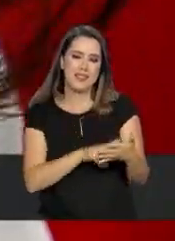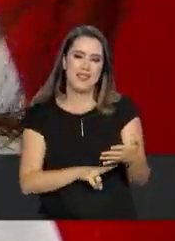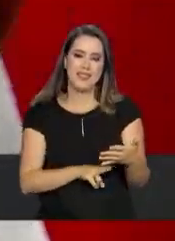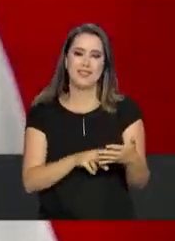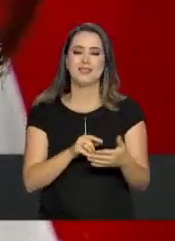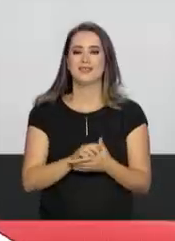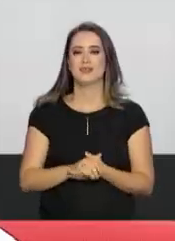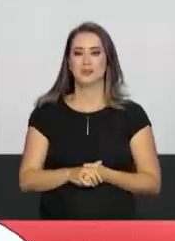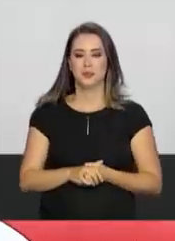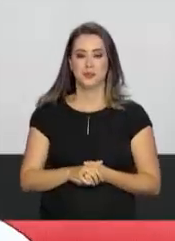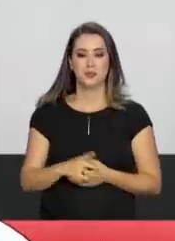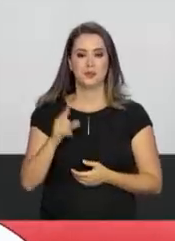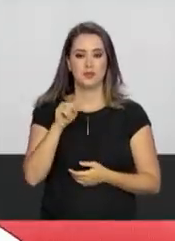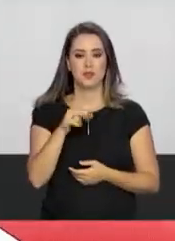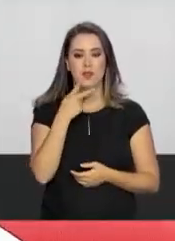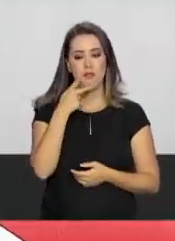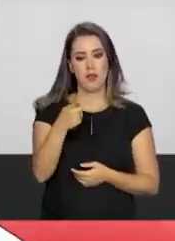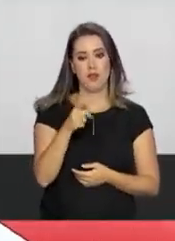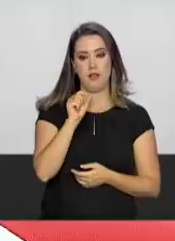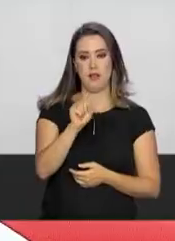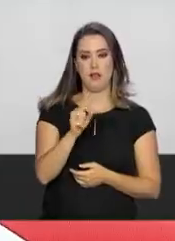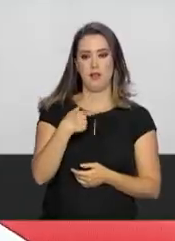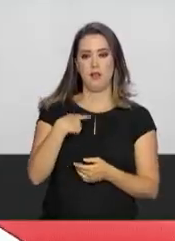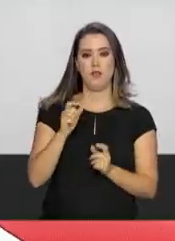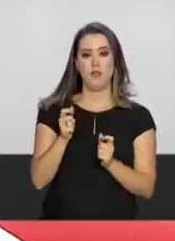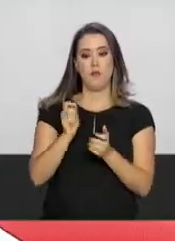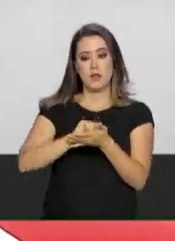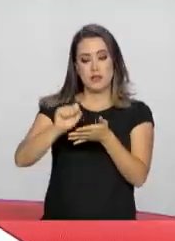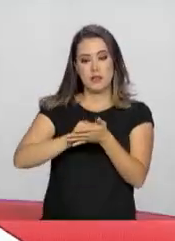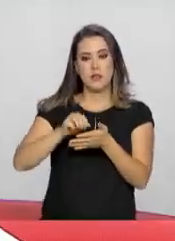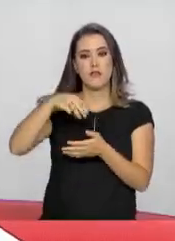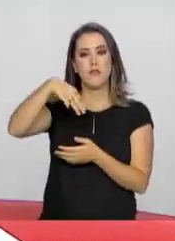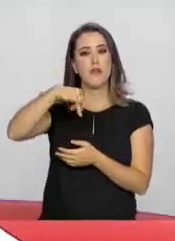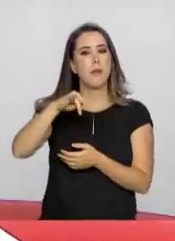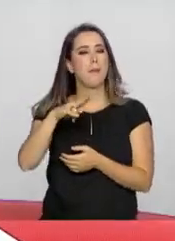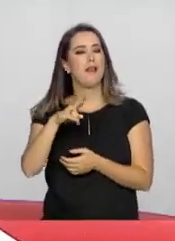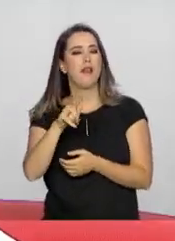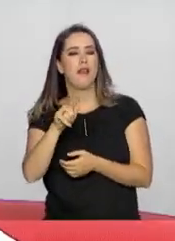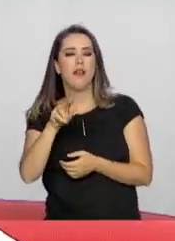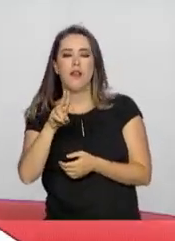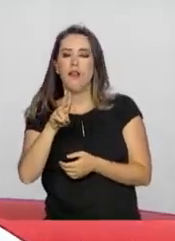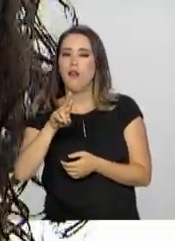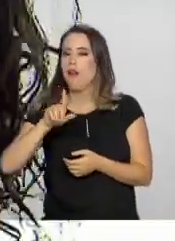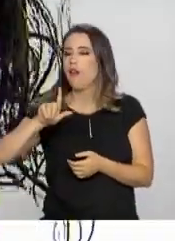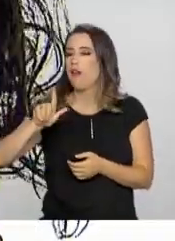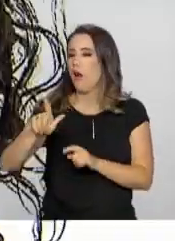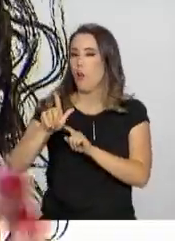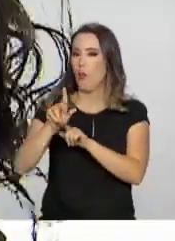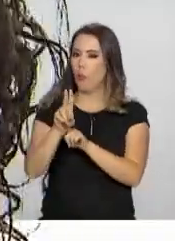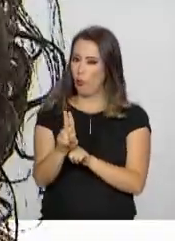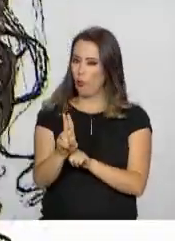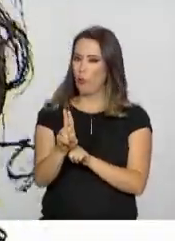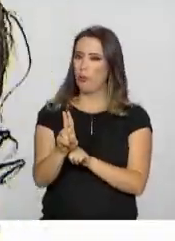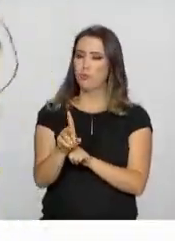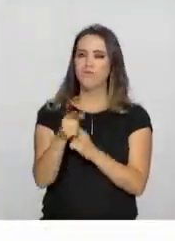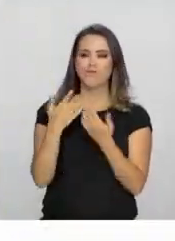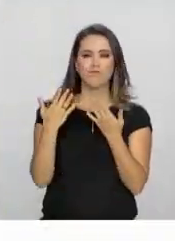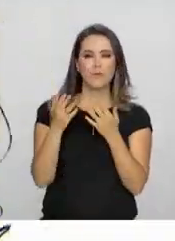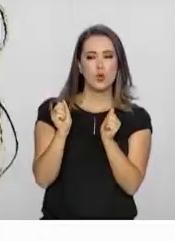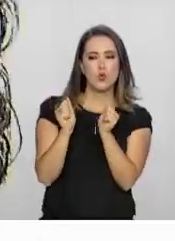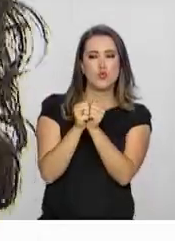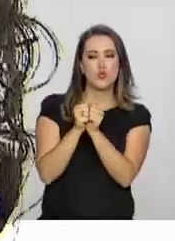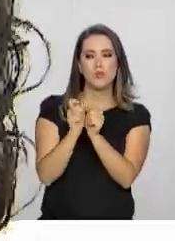caixinhas vai tentar uma formiga minga o jantar nas palavras as